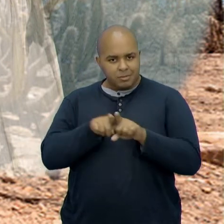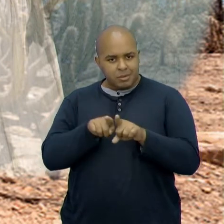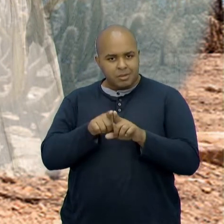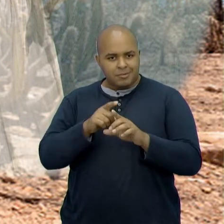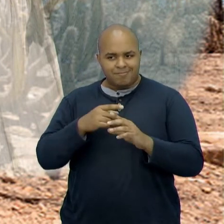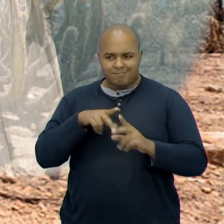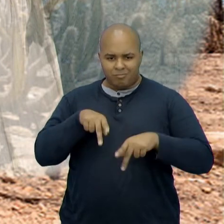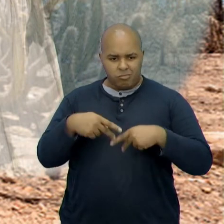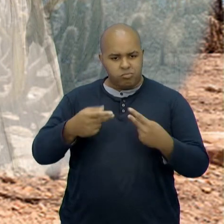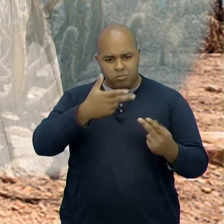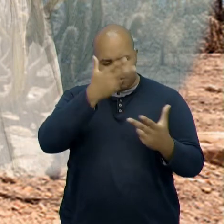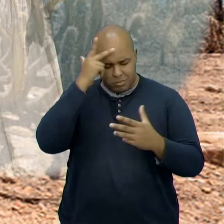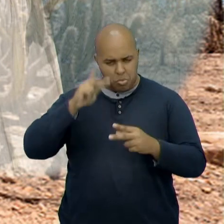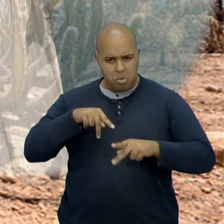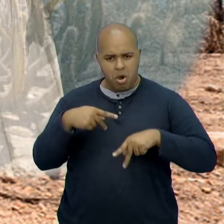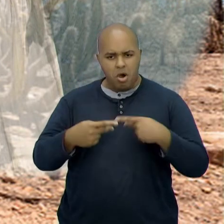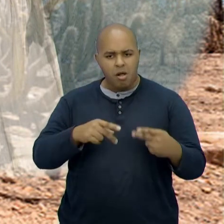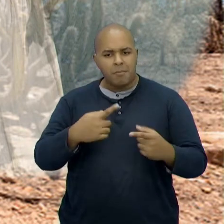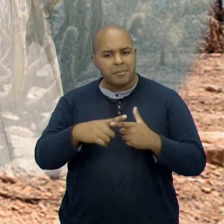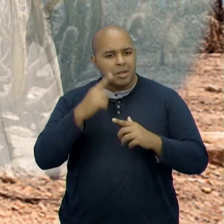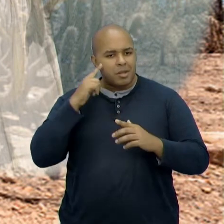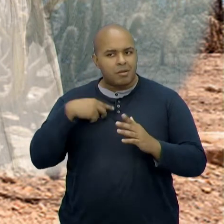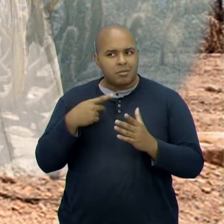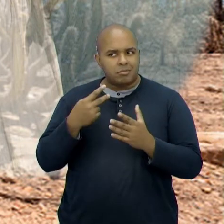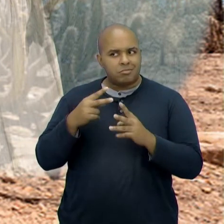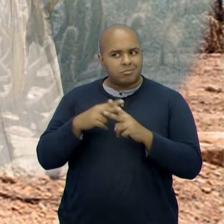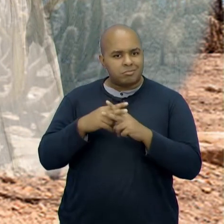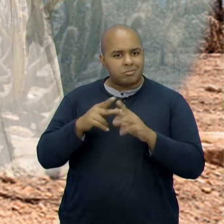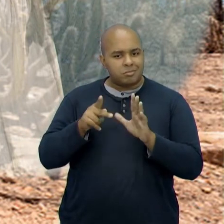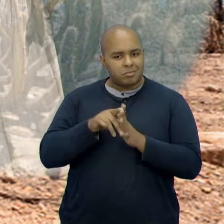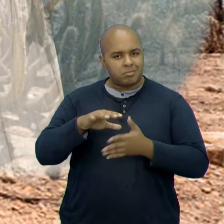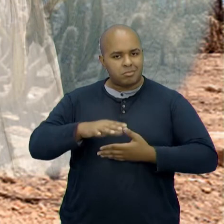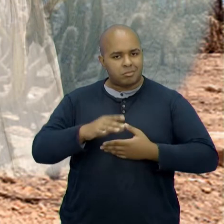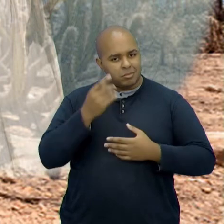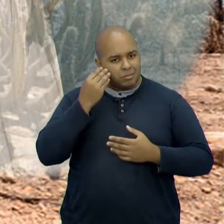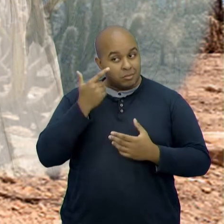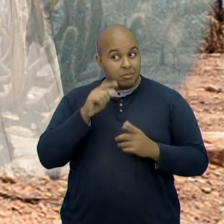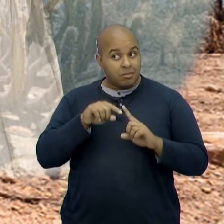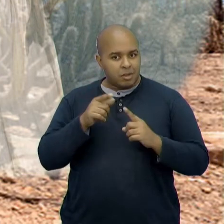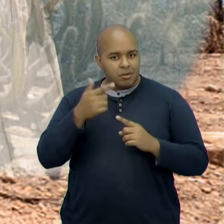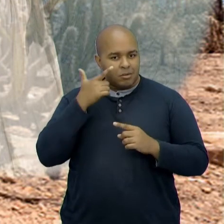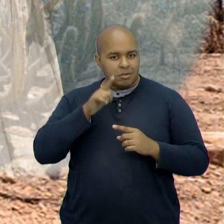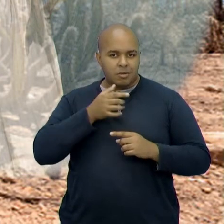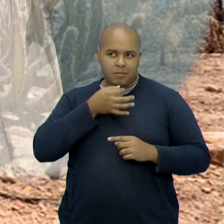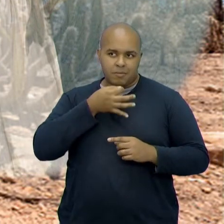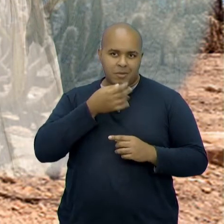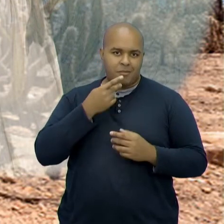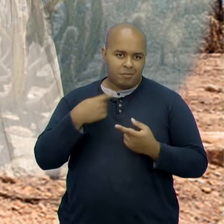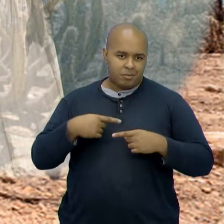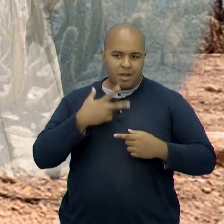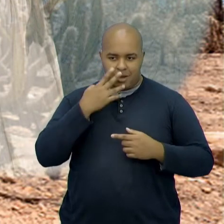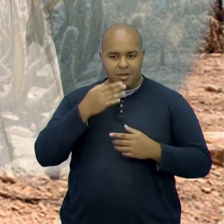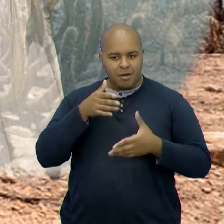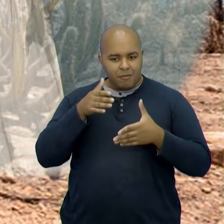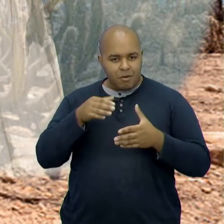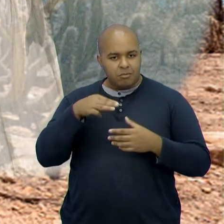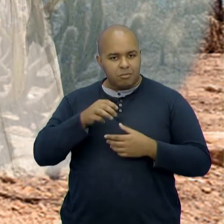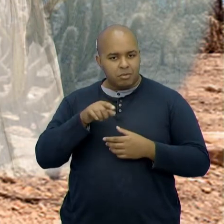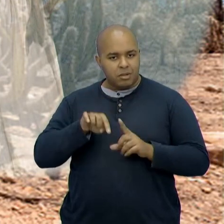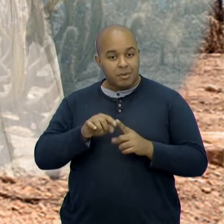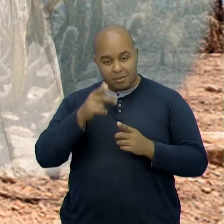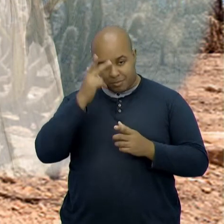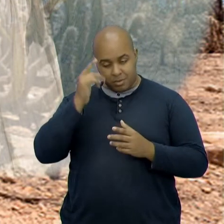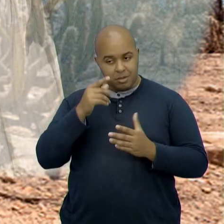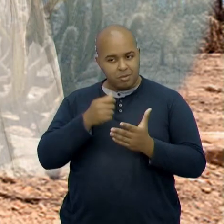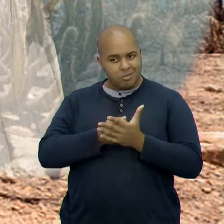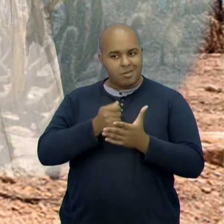E extermina muita gente porque estavam lutando por terras. Na verdade, eles usaram o argumento político de que era um foco monarquista, mas as